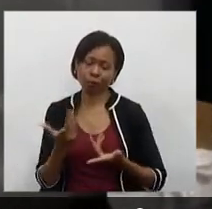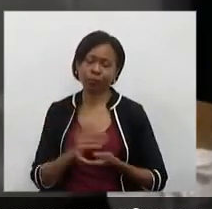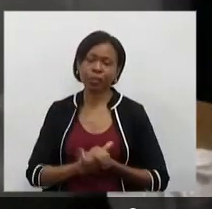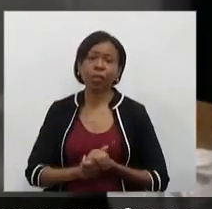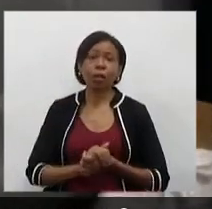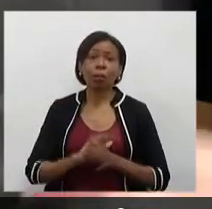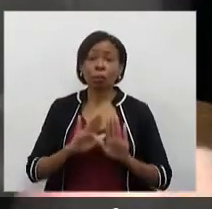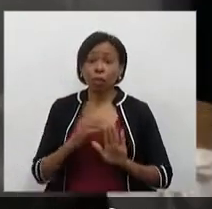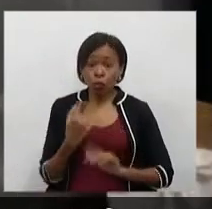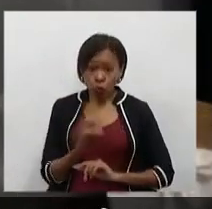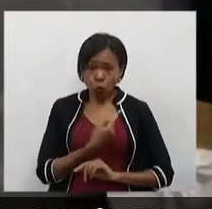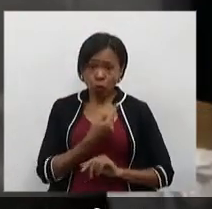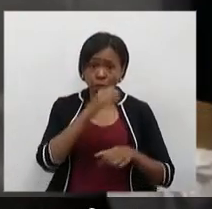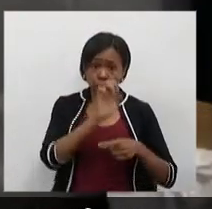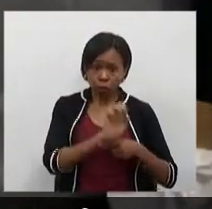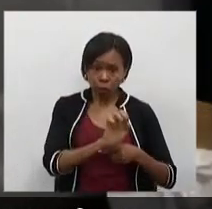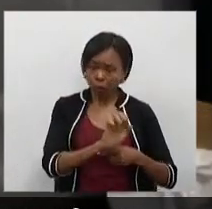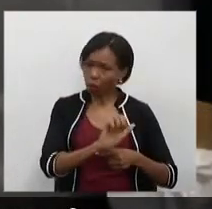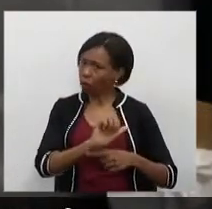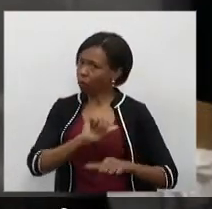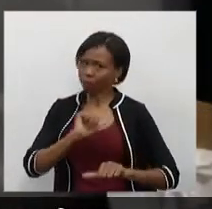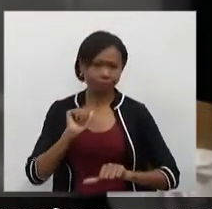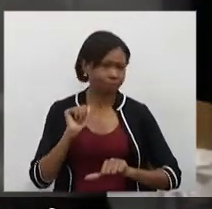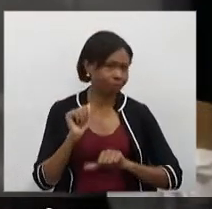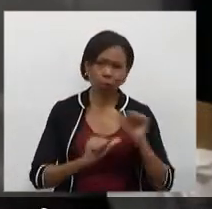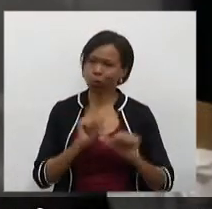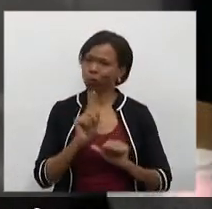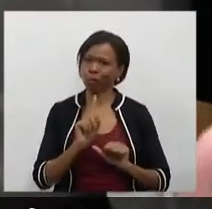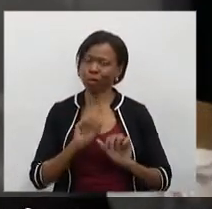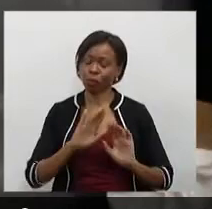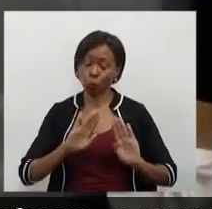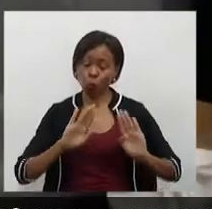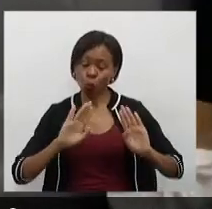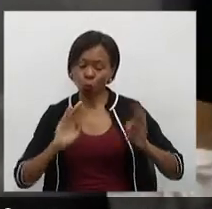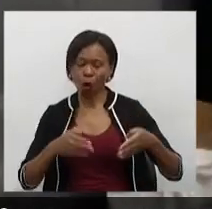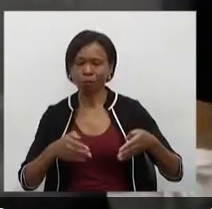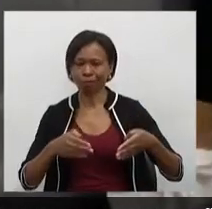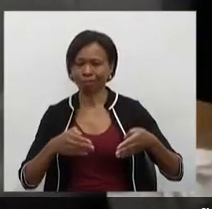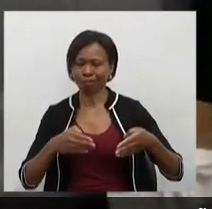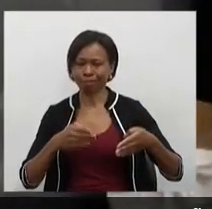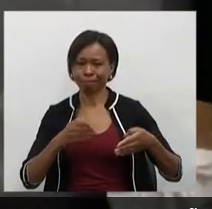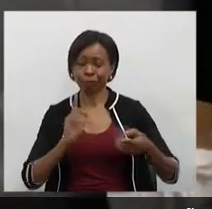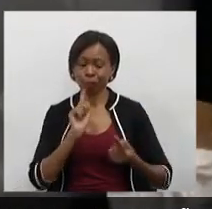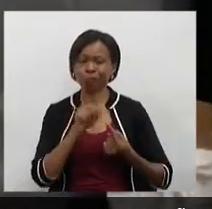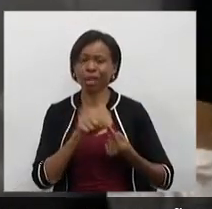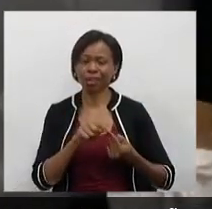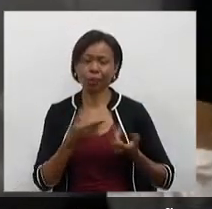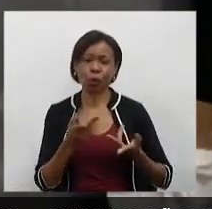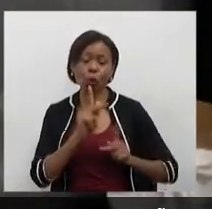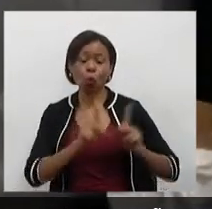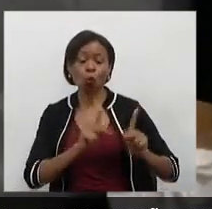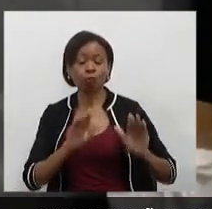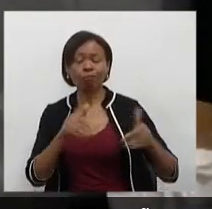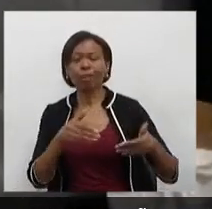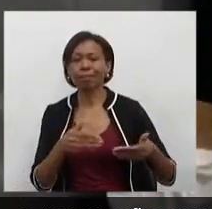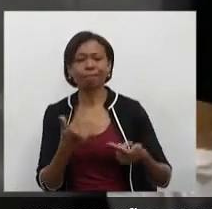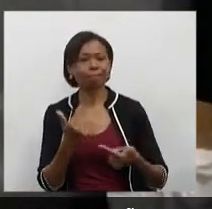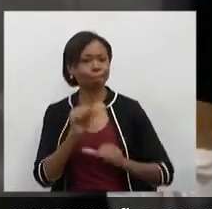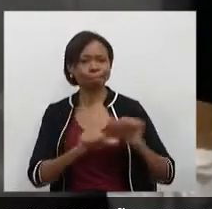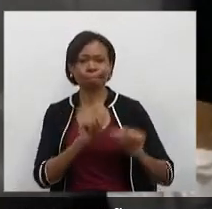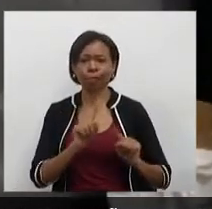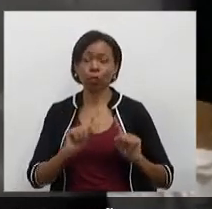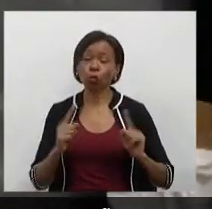estados, não mudamos as populações-alvo, né? A gente segue o que foi determinado, até porque em todas